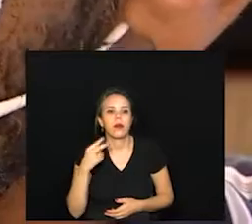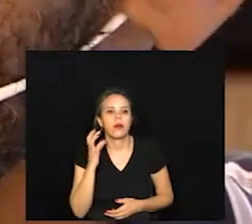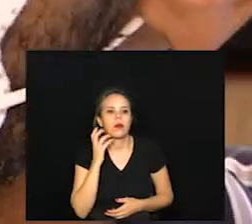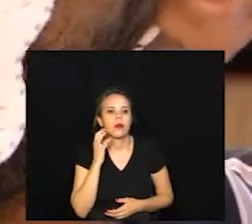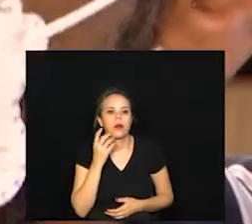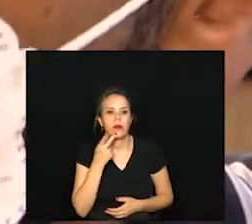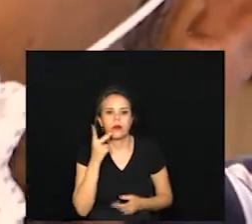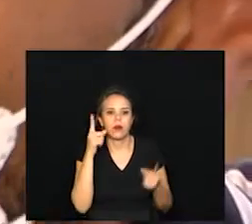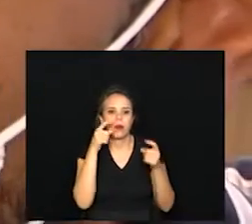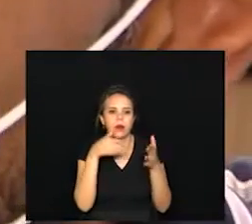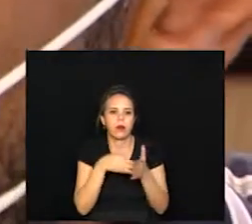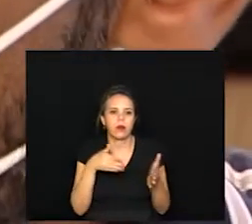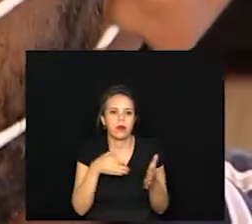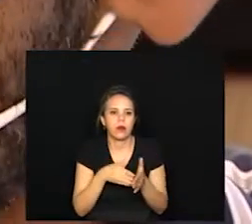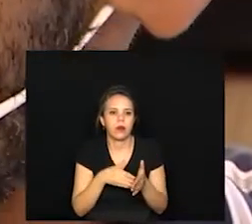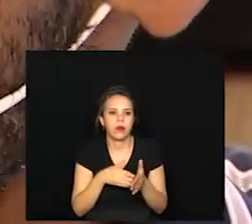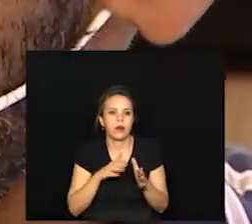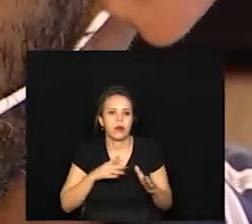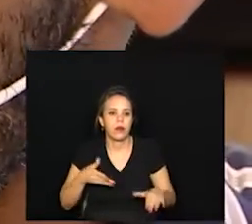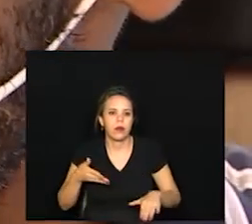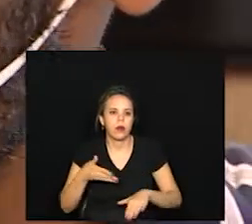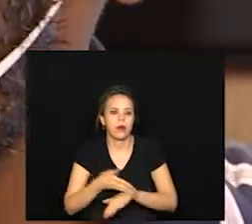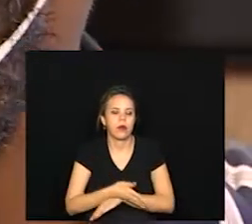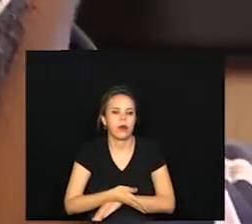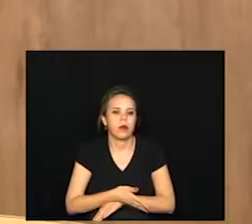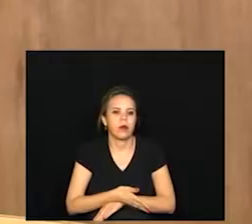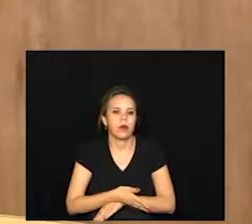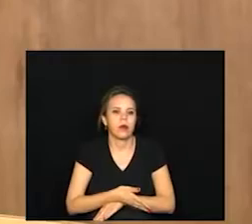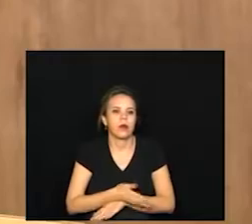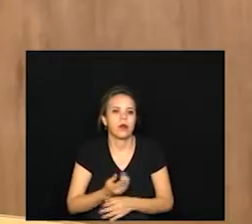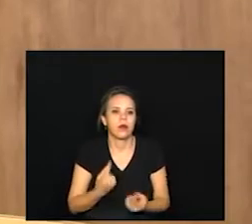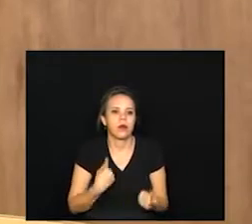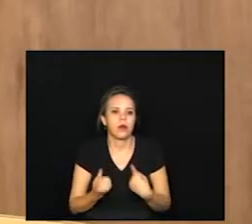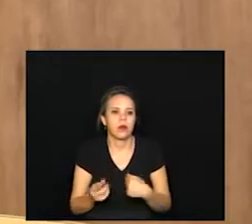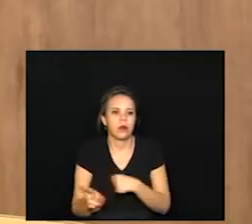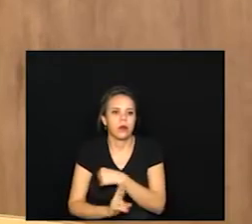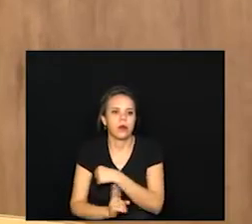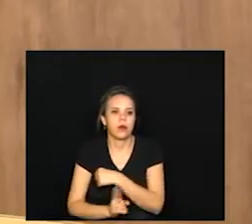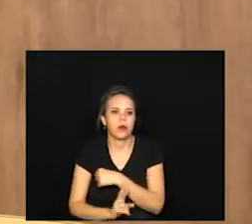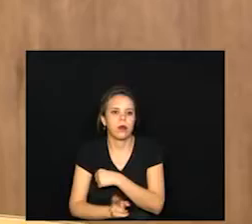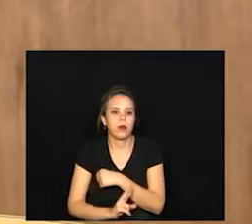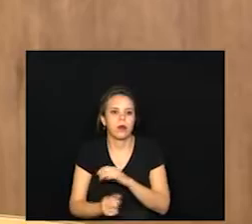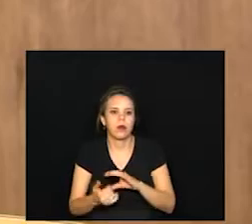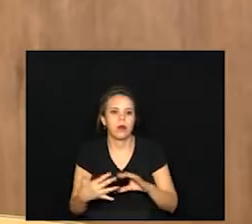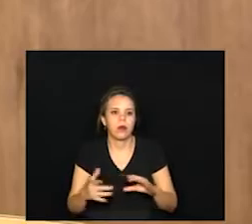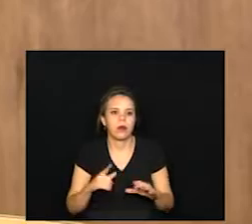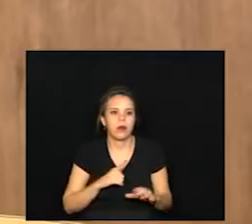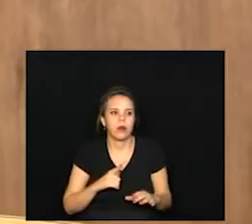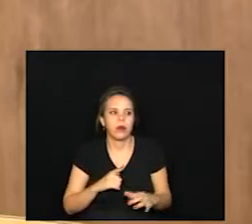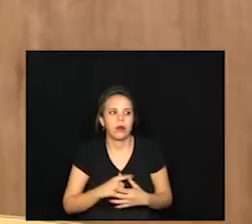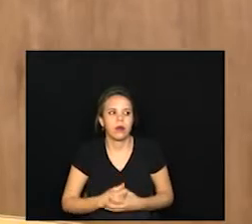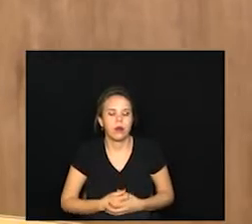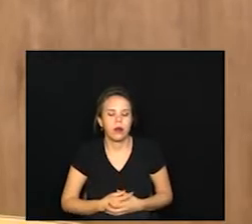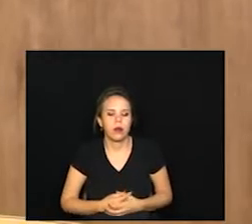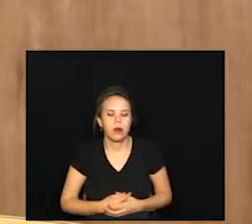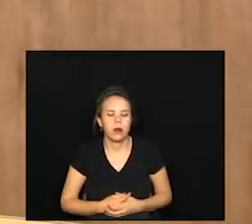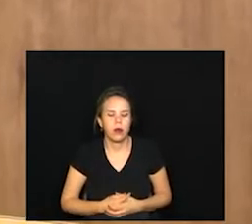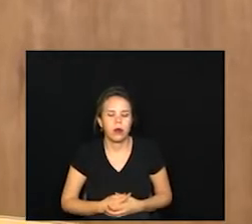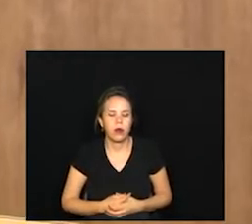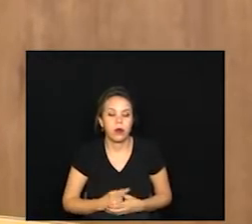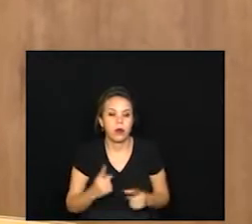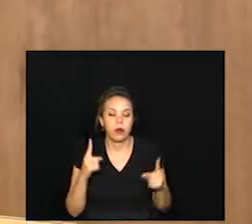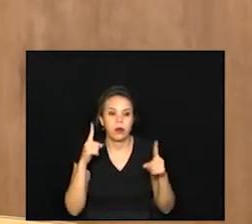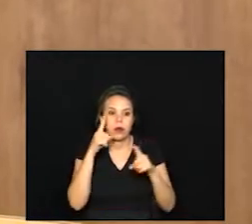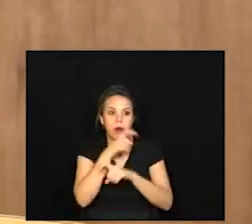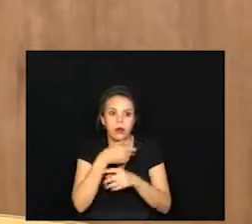comentou as dificuldades em ter o acesso nestes trechos. A rodovia, ela tem uma característica bem